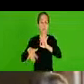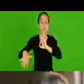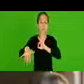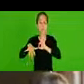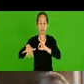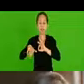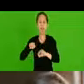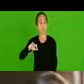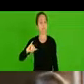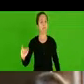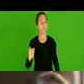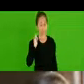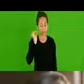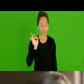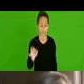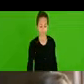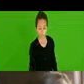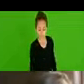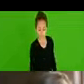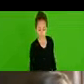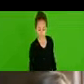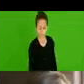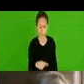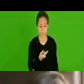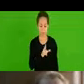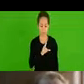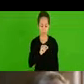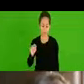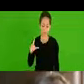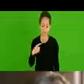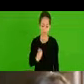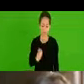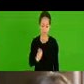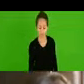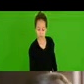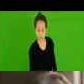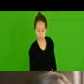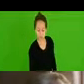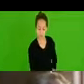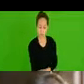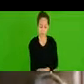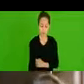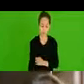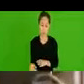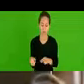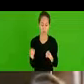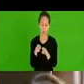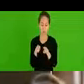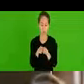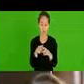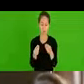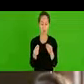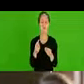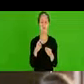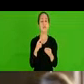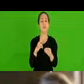importante para as nossas escolhas. O interesse por todos os traços pormenores que fazem o cotidiano.